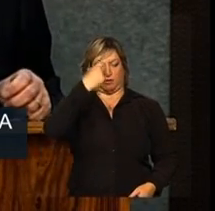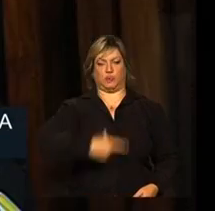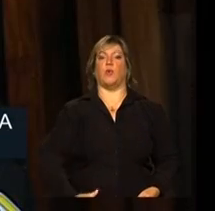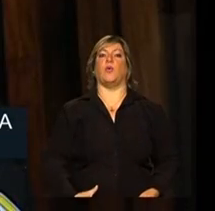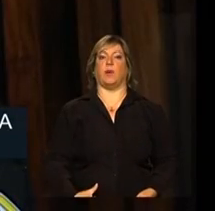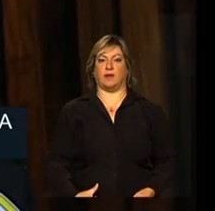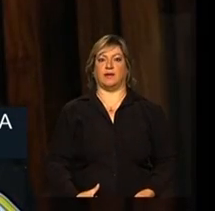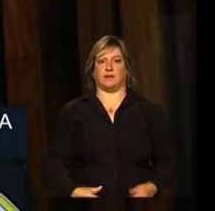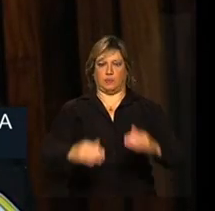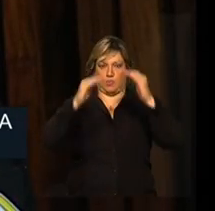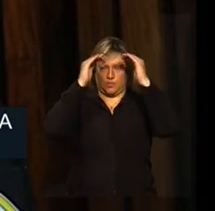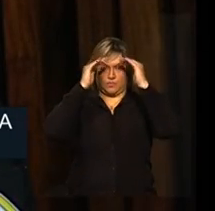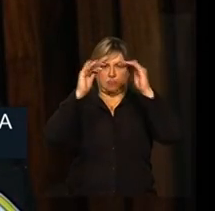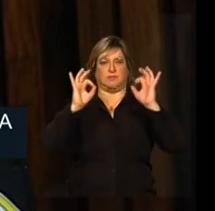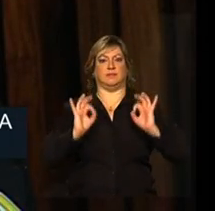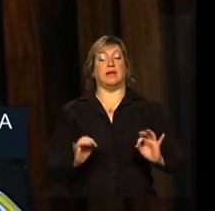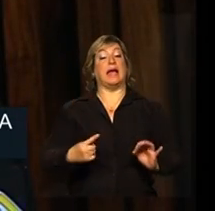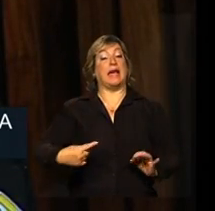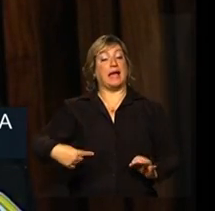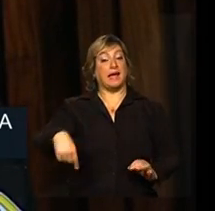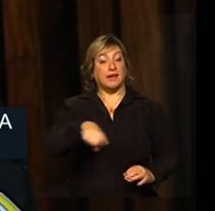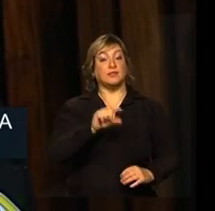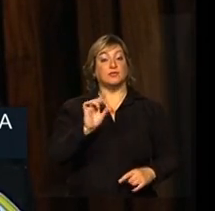humana, elas cuidam